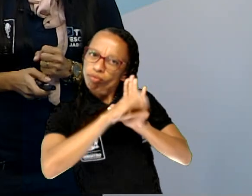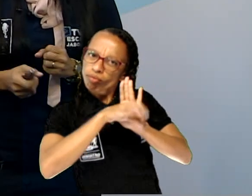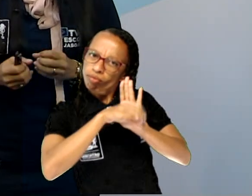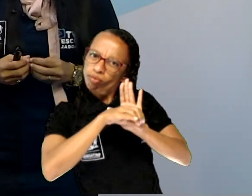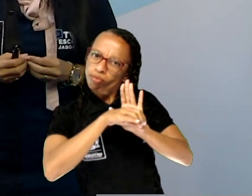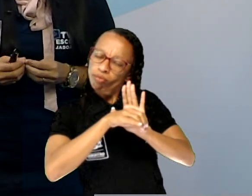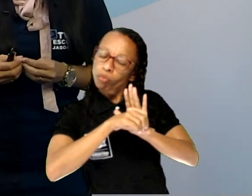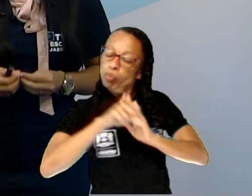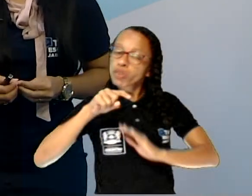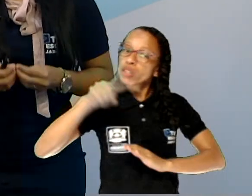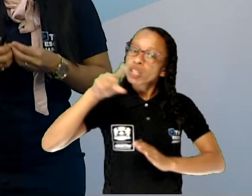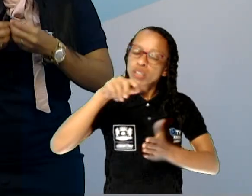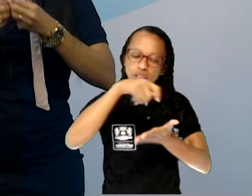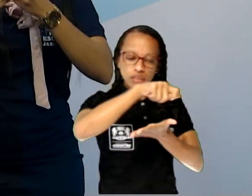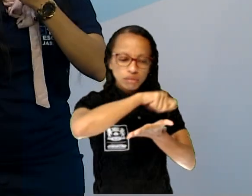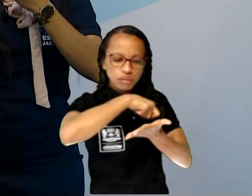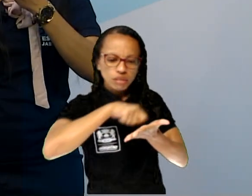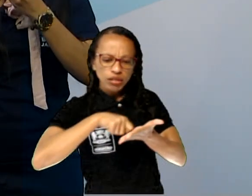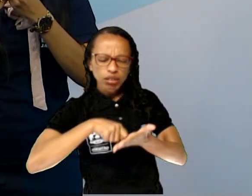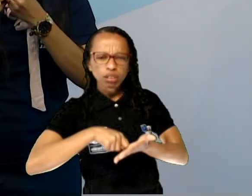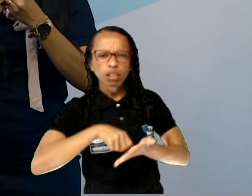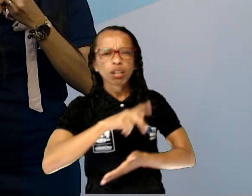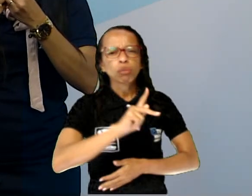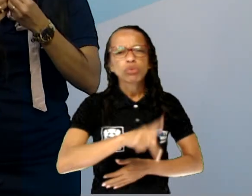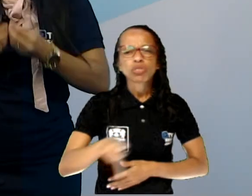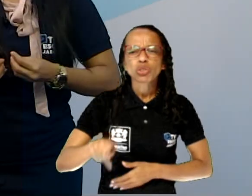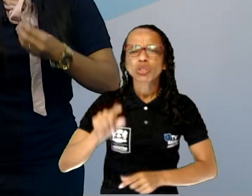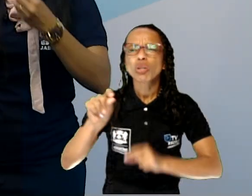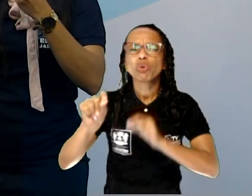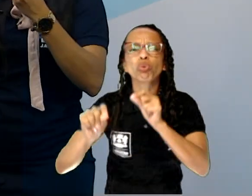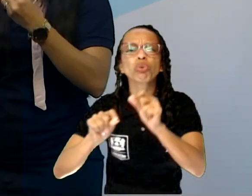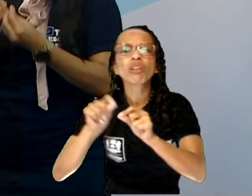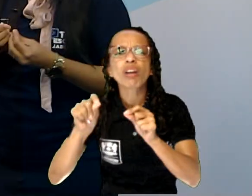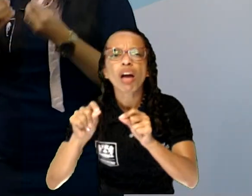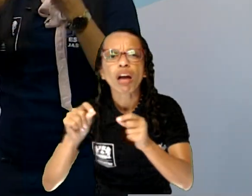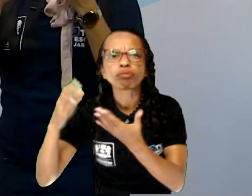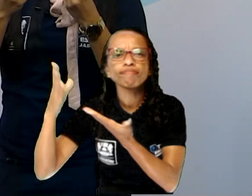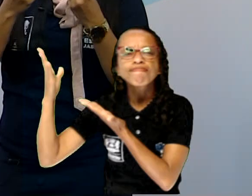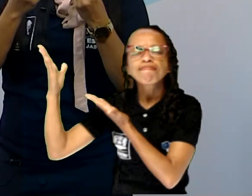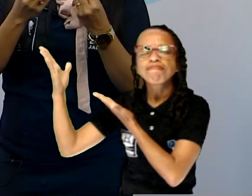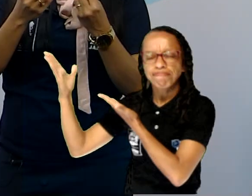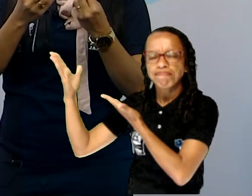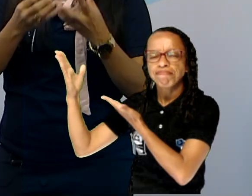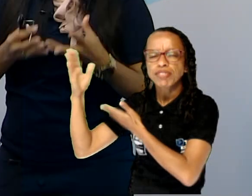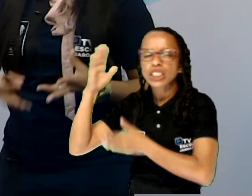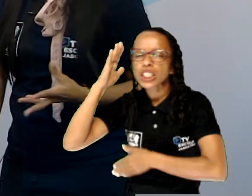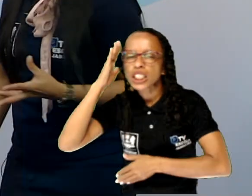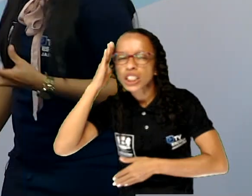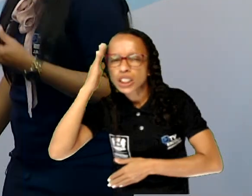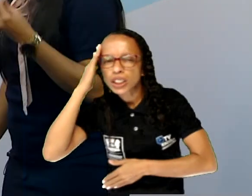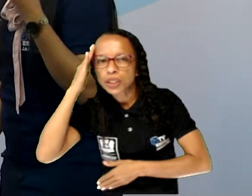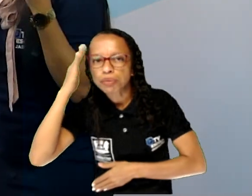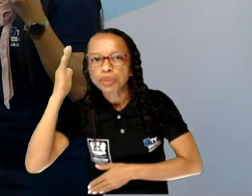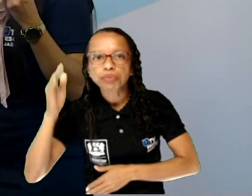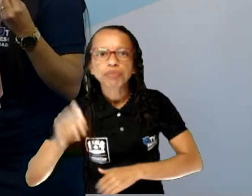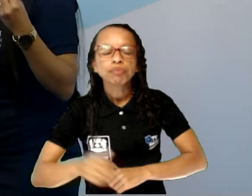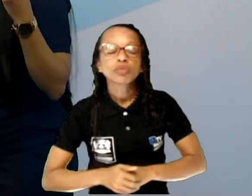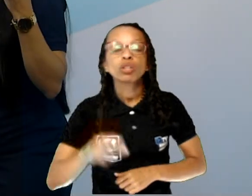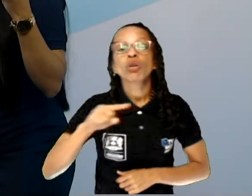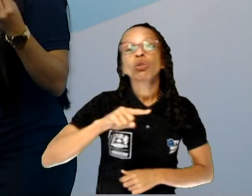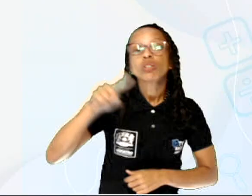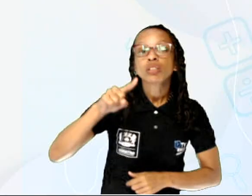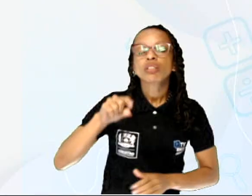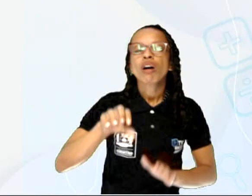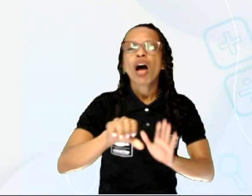Conceituando. Acento gráfico. Professor, o que é acento gráfico? Então, a gente vai ver agora e entender para que ele é usado. O acento gráfico é